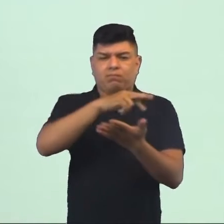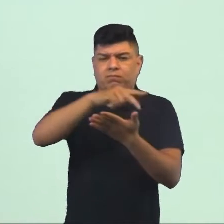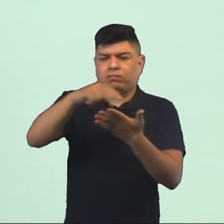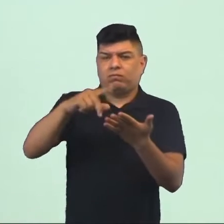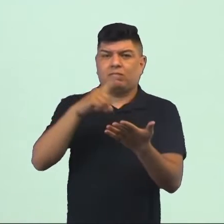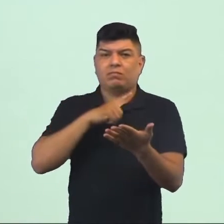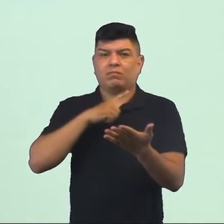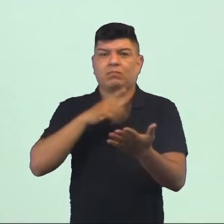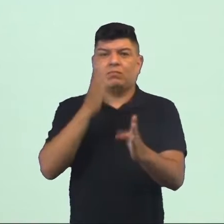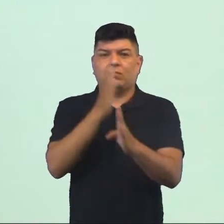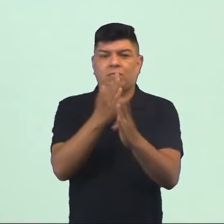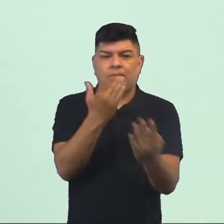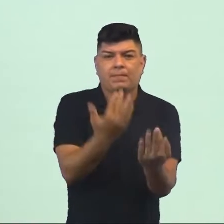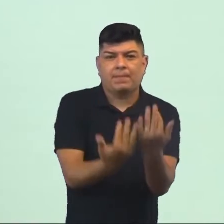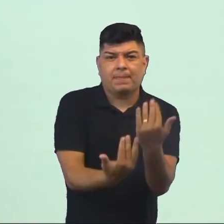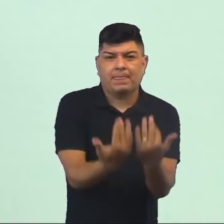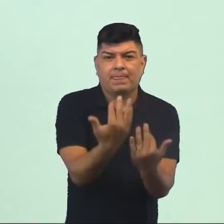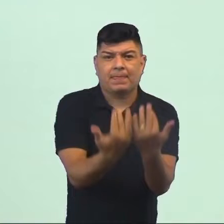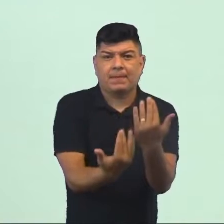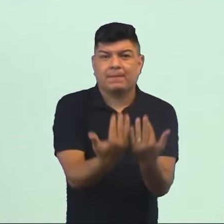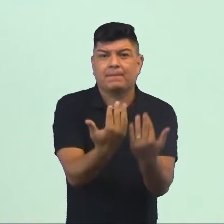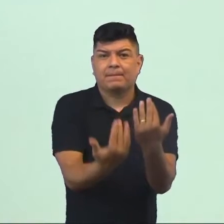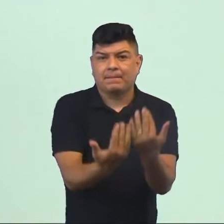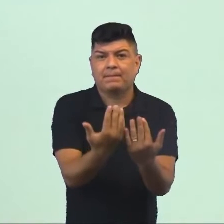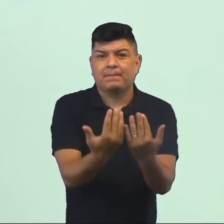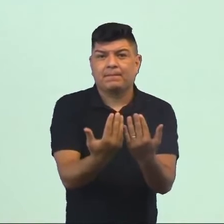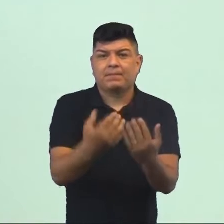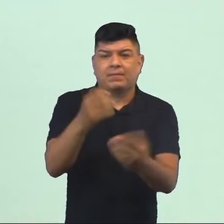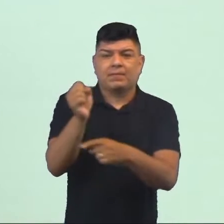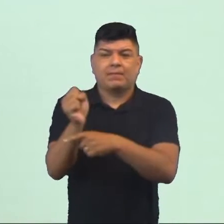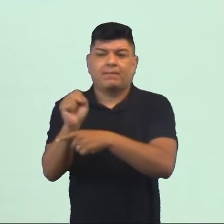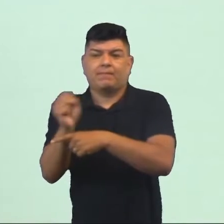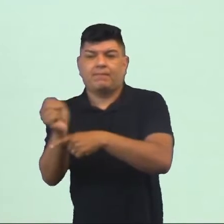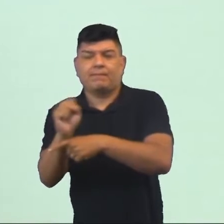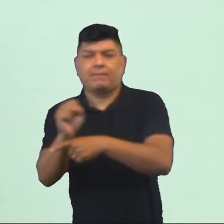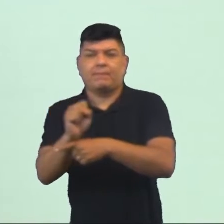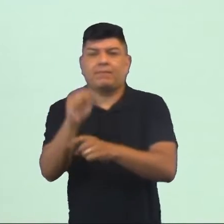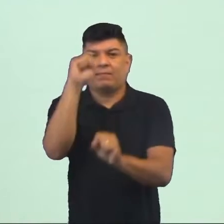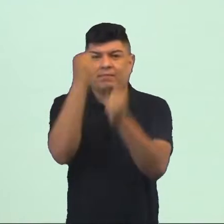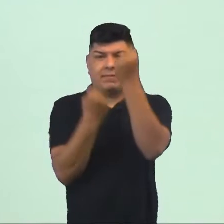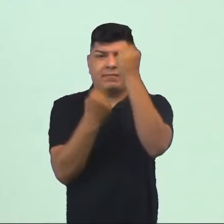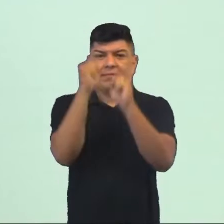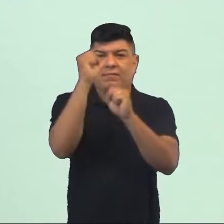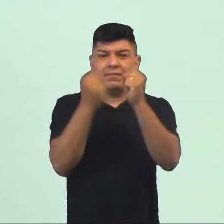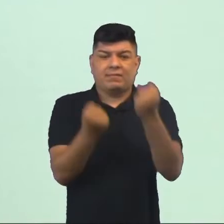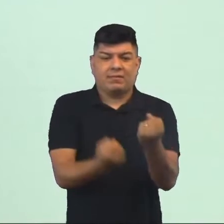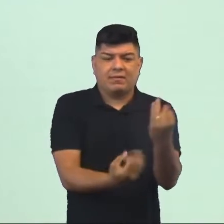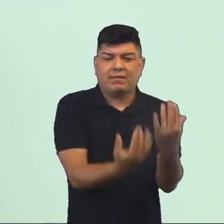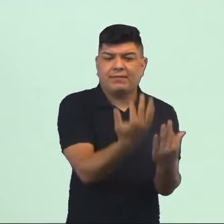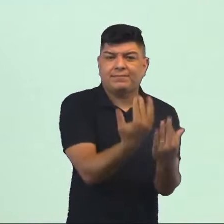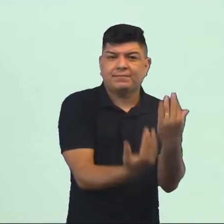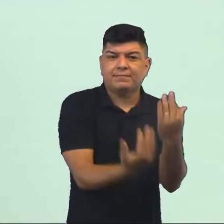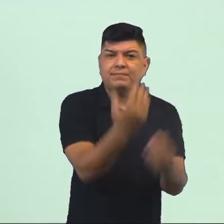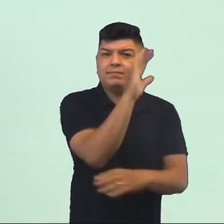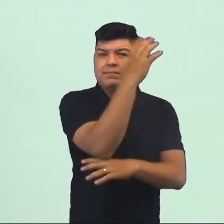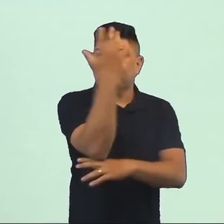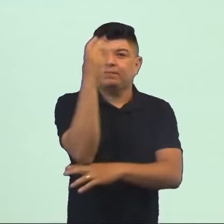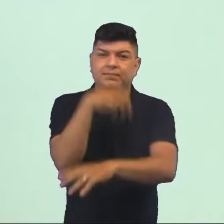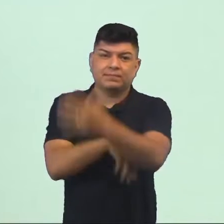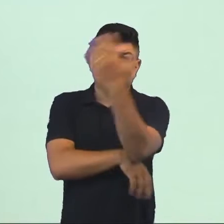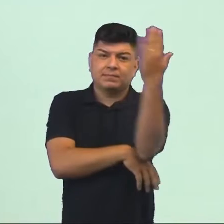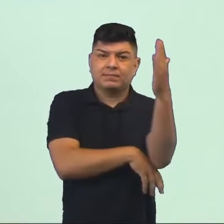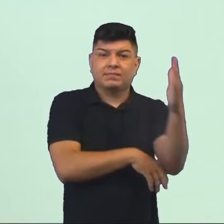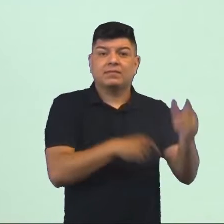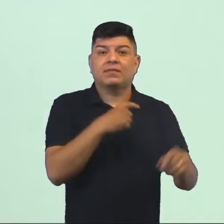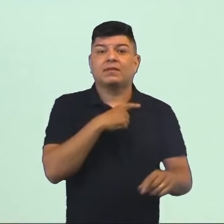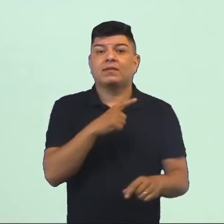CO2, que vêm da queima de combustíveis fósseis dos automóveis, como também das indústrias e as queimadas também praticadas. Nessa época